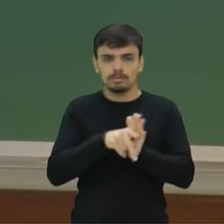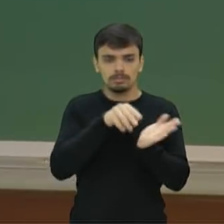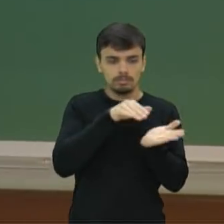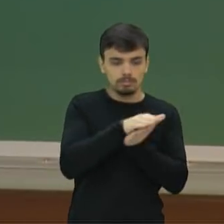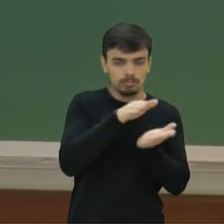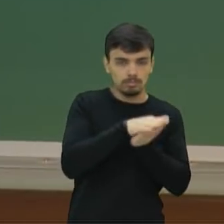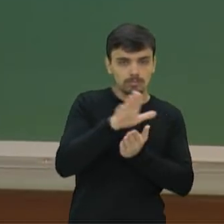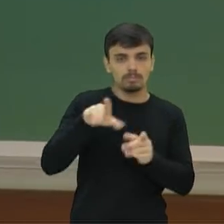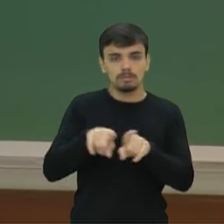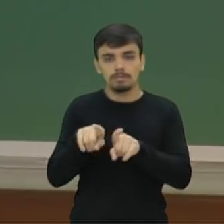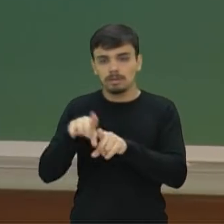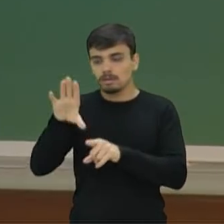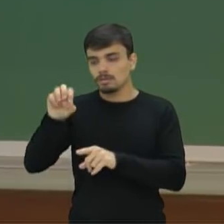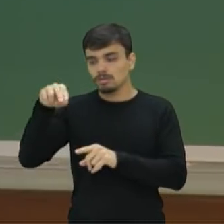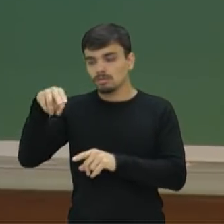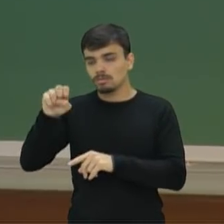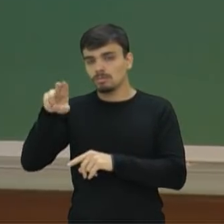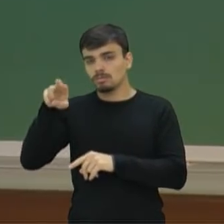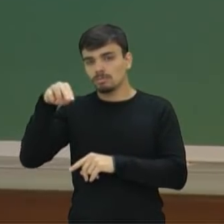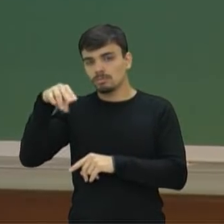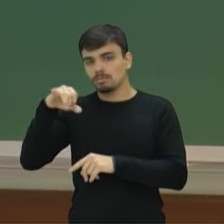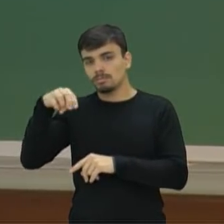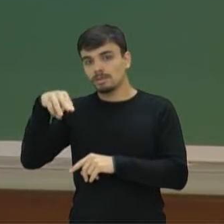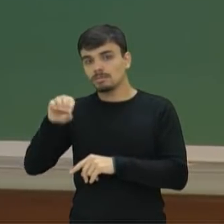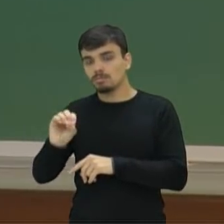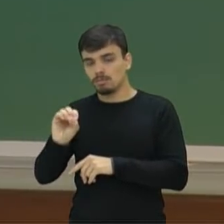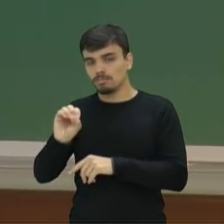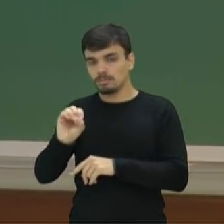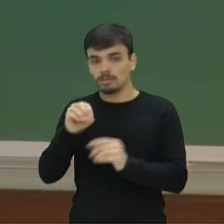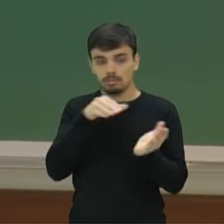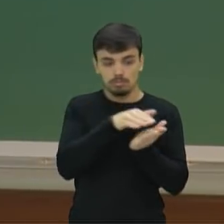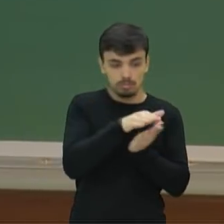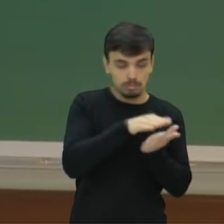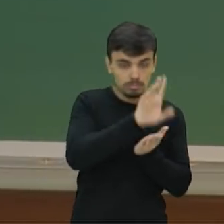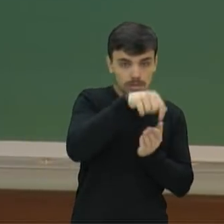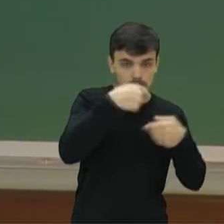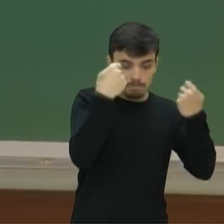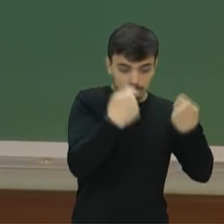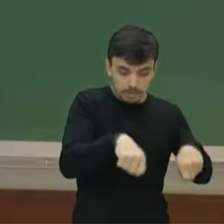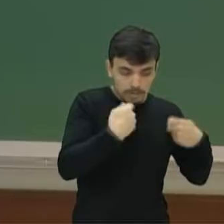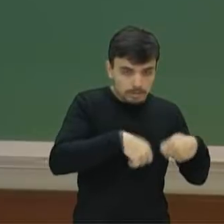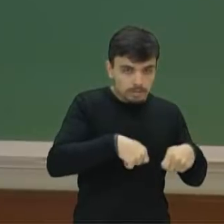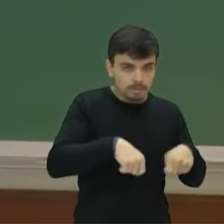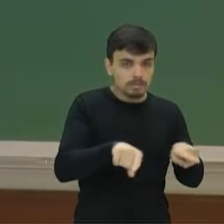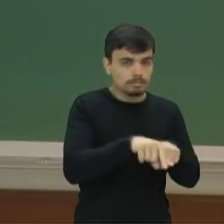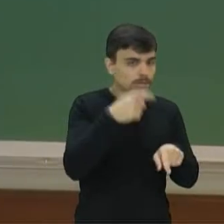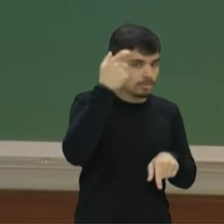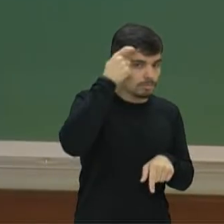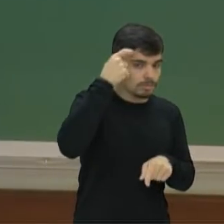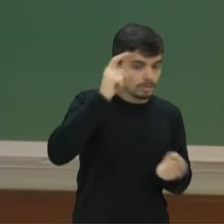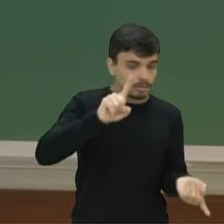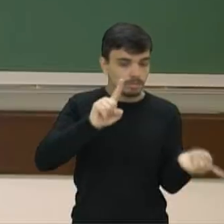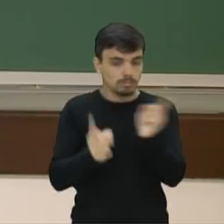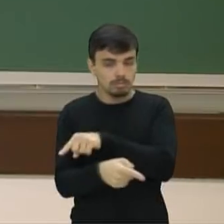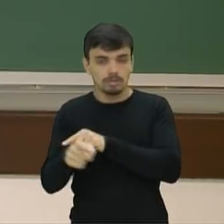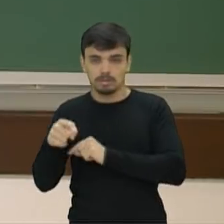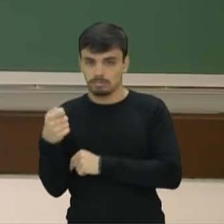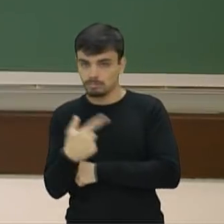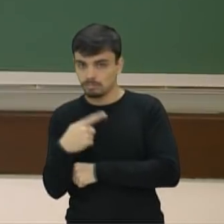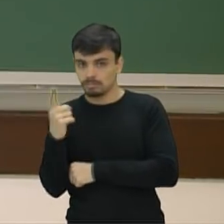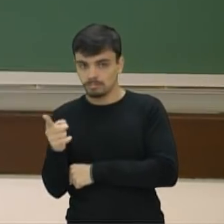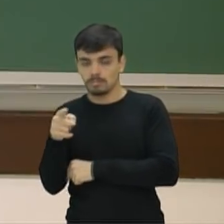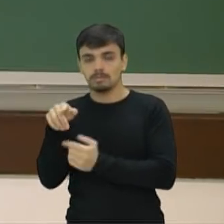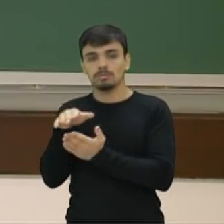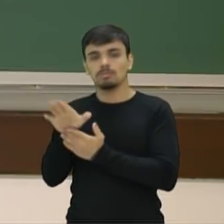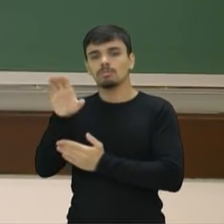consumo e consumismo. O consumo, ele é muito mais necessário e consciente do que o consumismo. Agora na tela